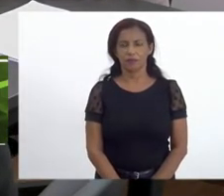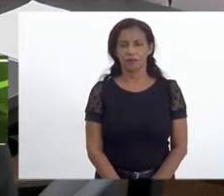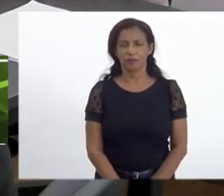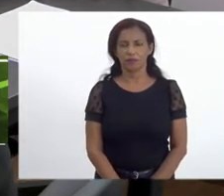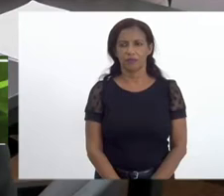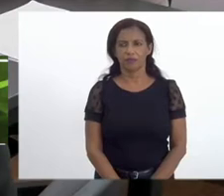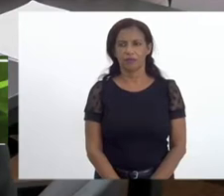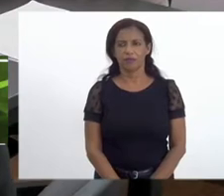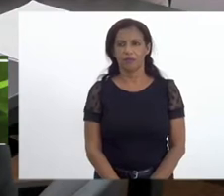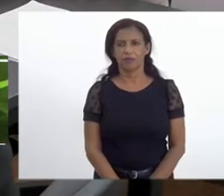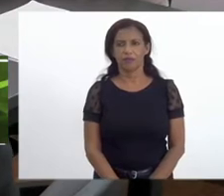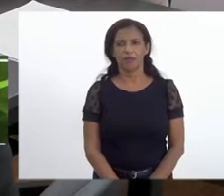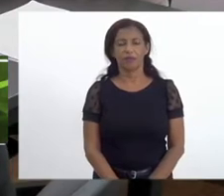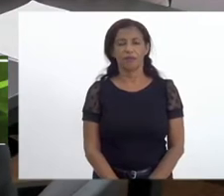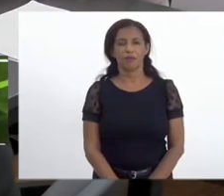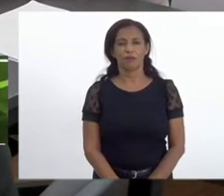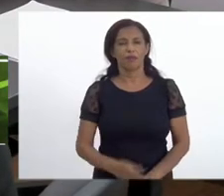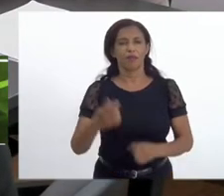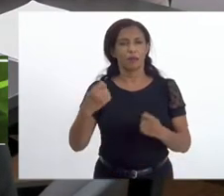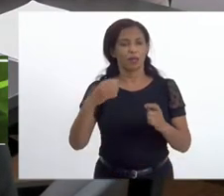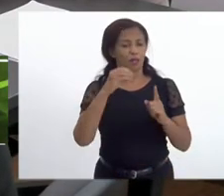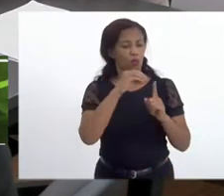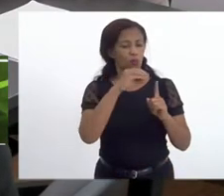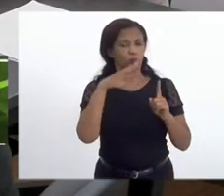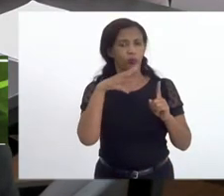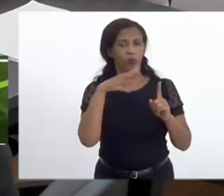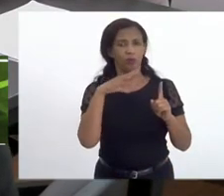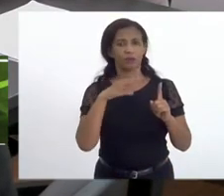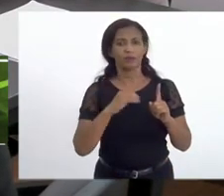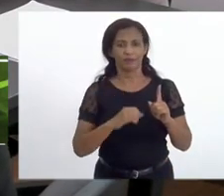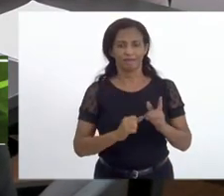Pedro, abre seu microfone, está fechado.